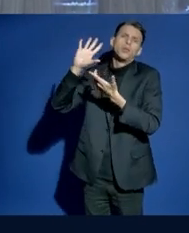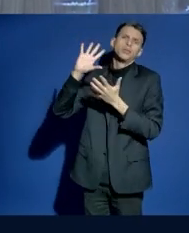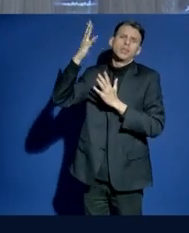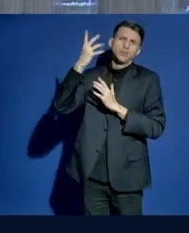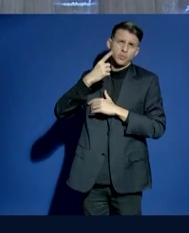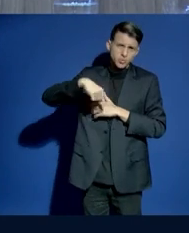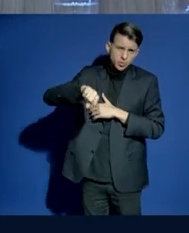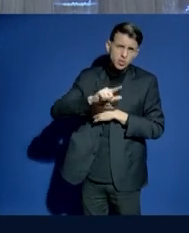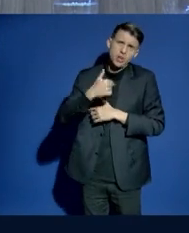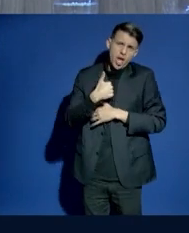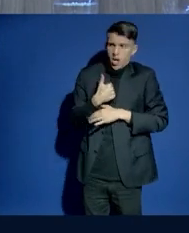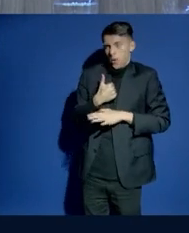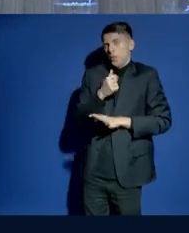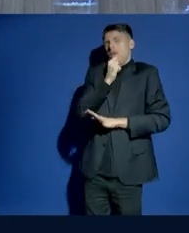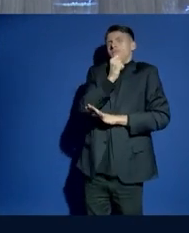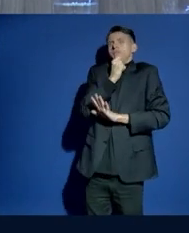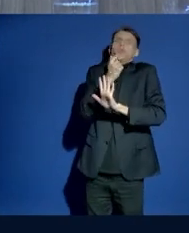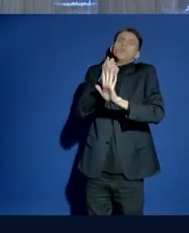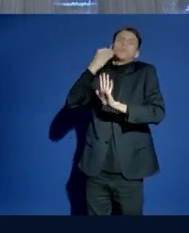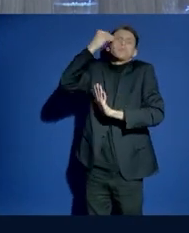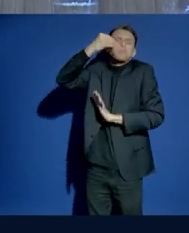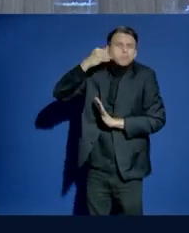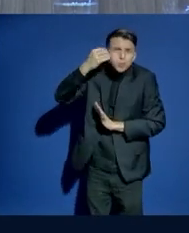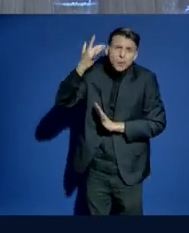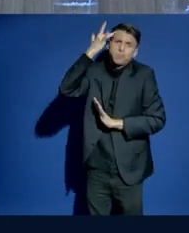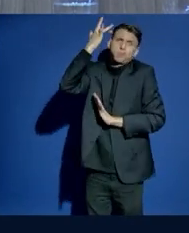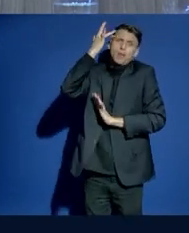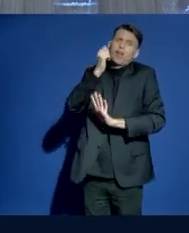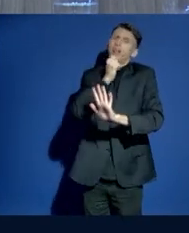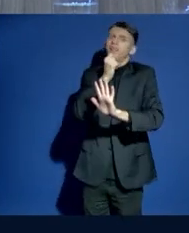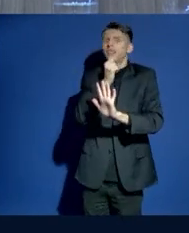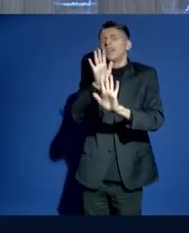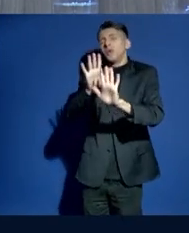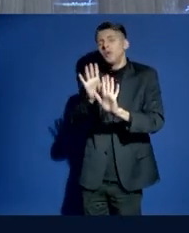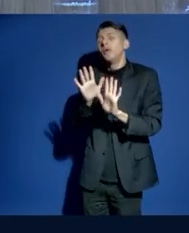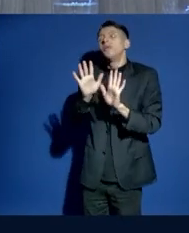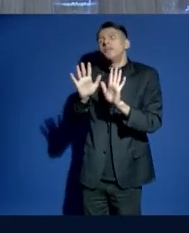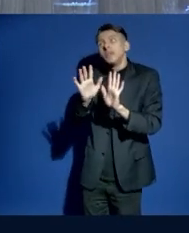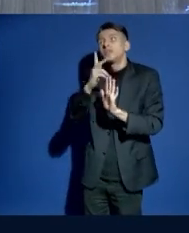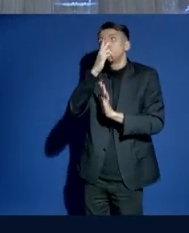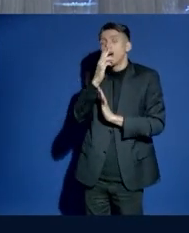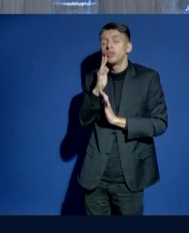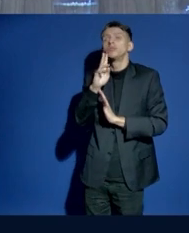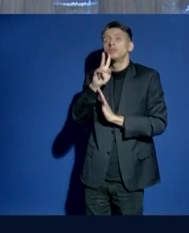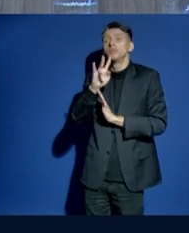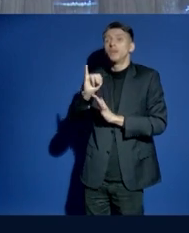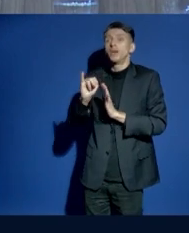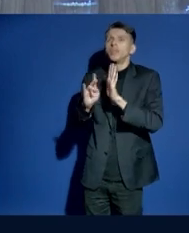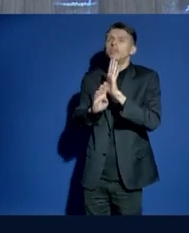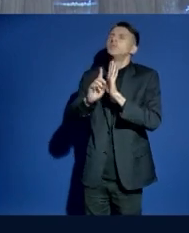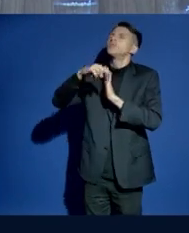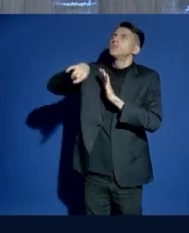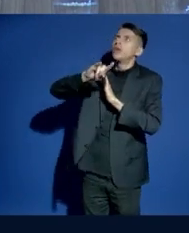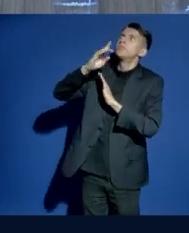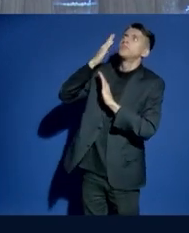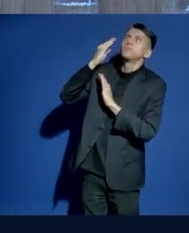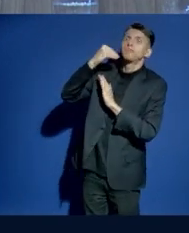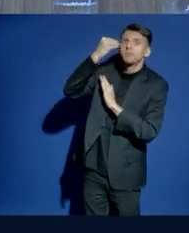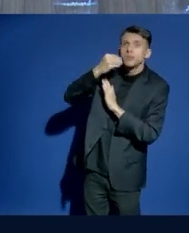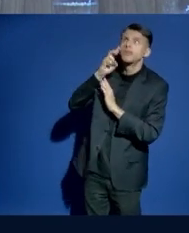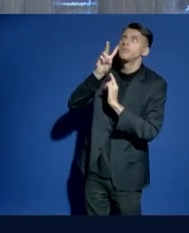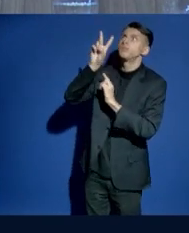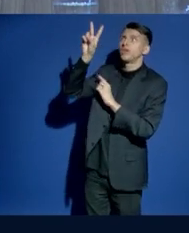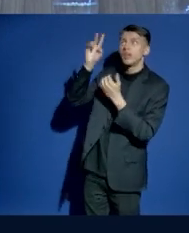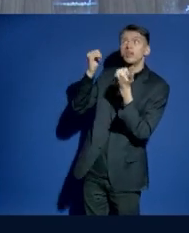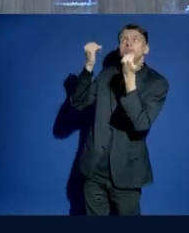não são especialista em mercado de de gás mas o prêmio acho que é muito maior pelo que a gente escuta falar então